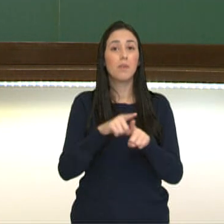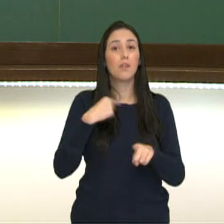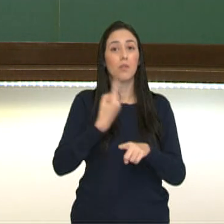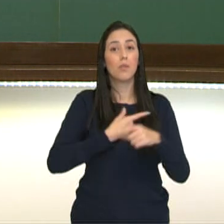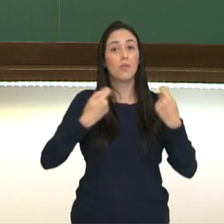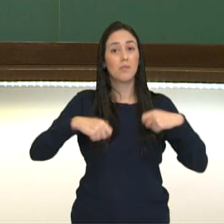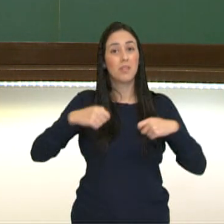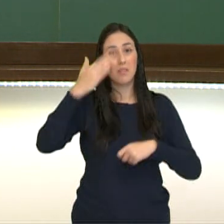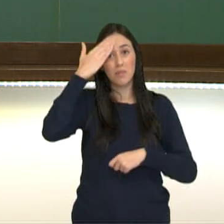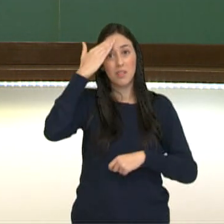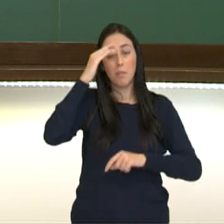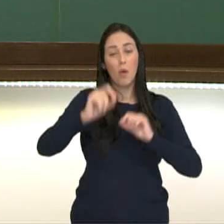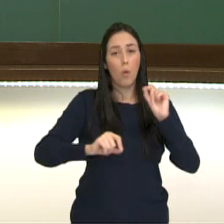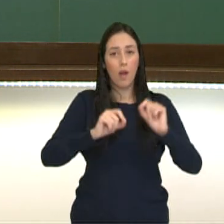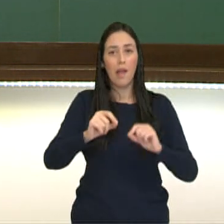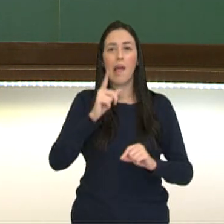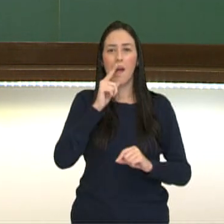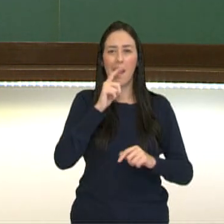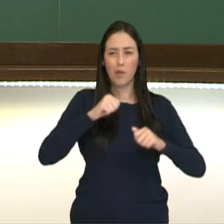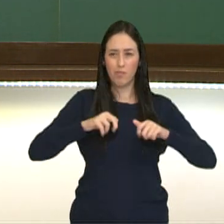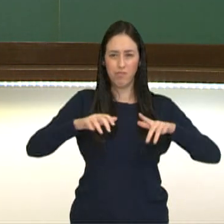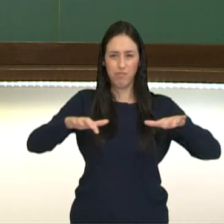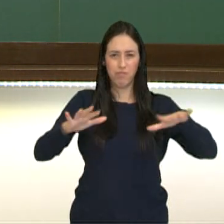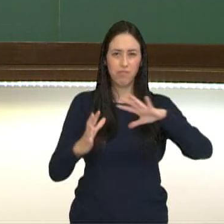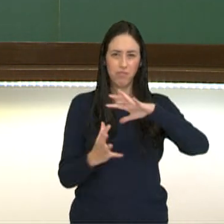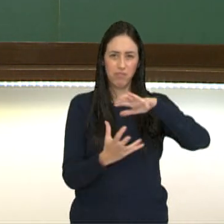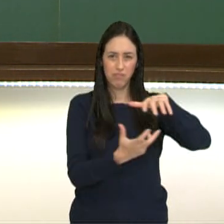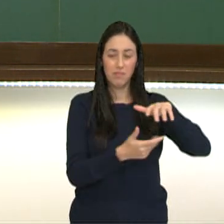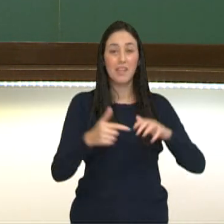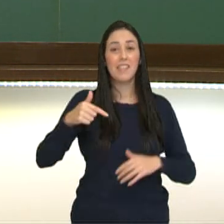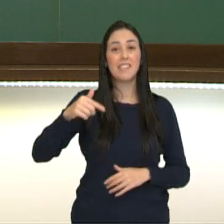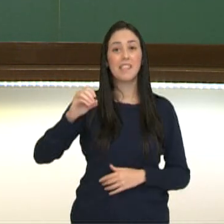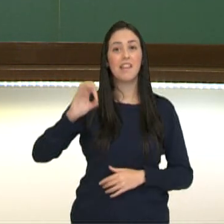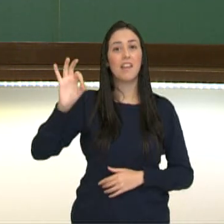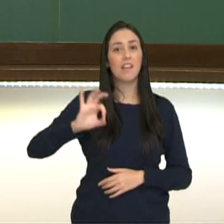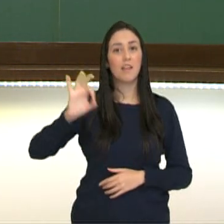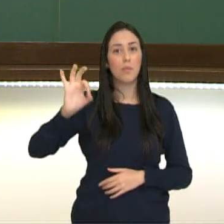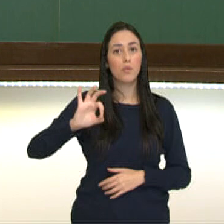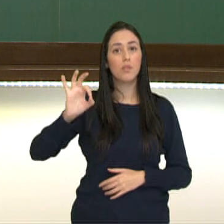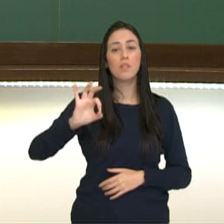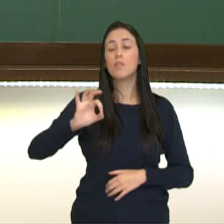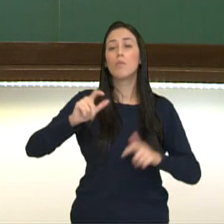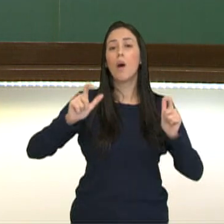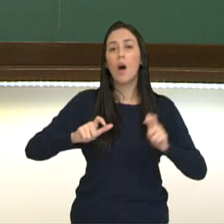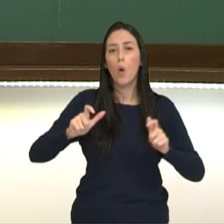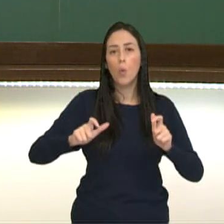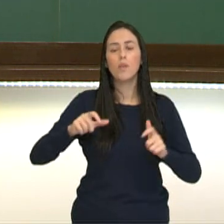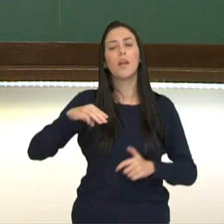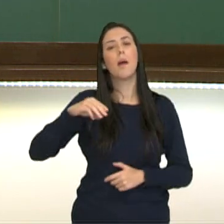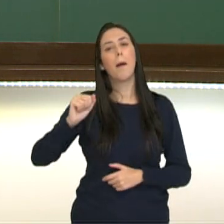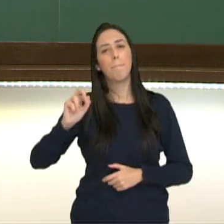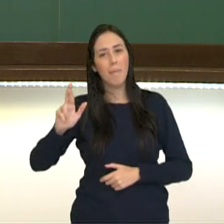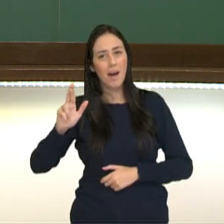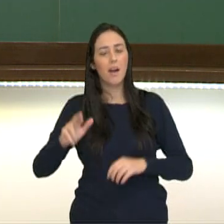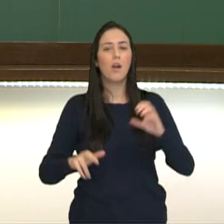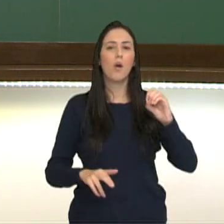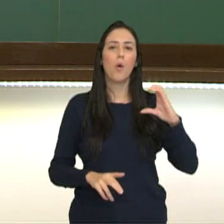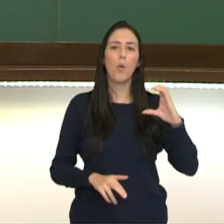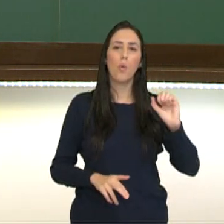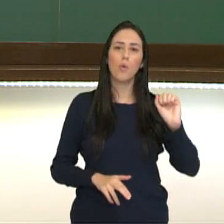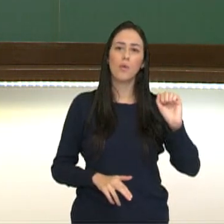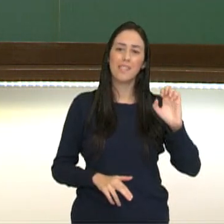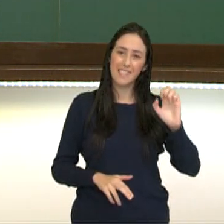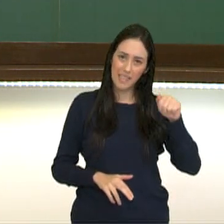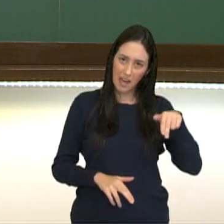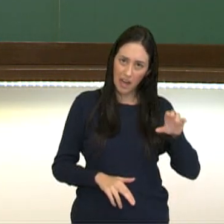de toda essa água que nós temos no nosso planeta, 70% dela encontra-se aonde? Nos mares e oceanos. Então, que